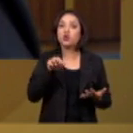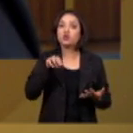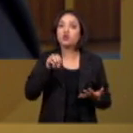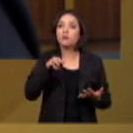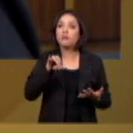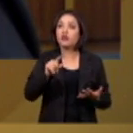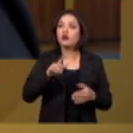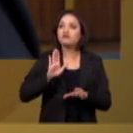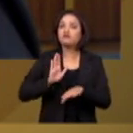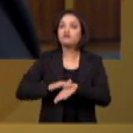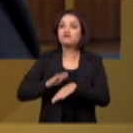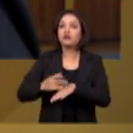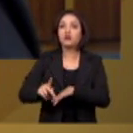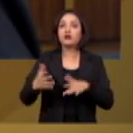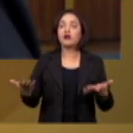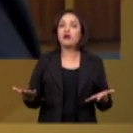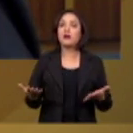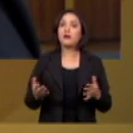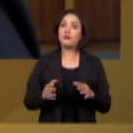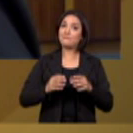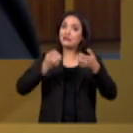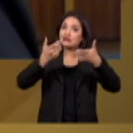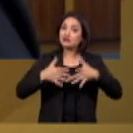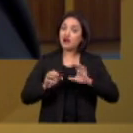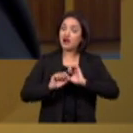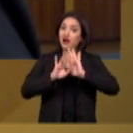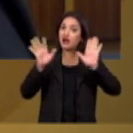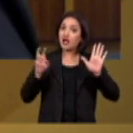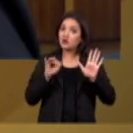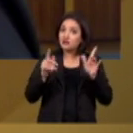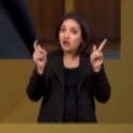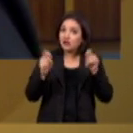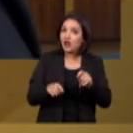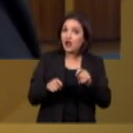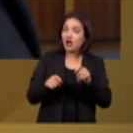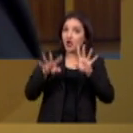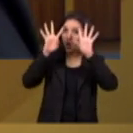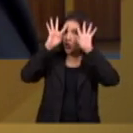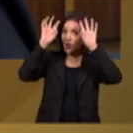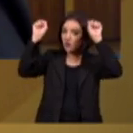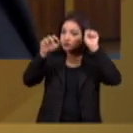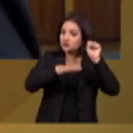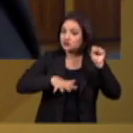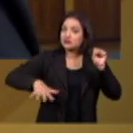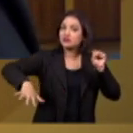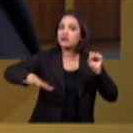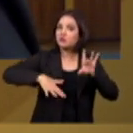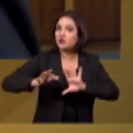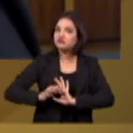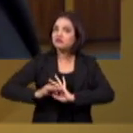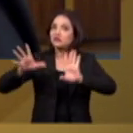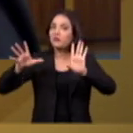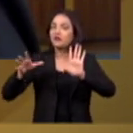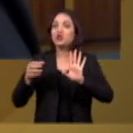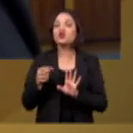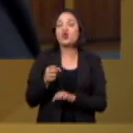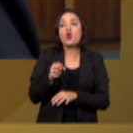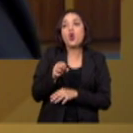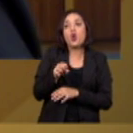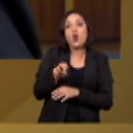possamos deixar claro e a um passo substantivo para os tribunais os espaços seria apenas